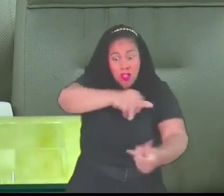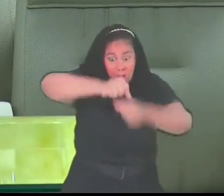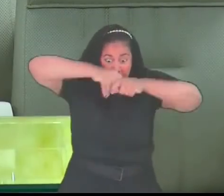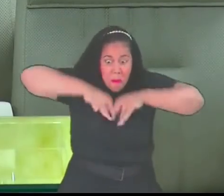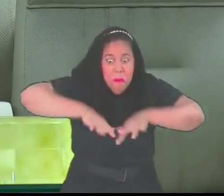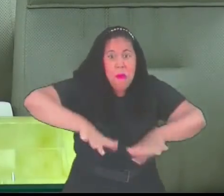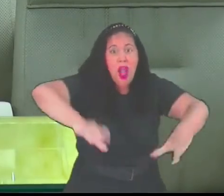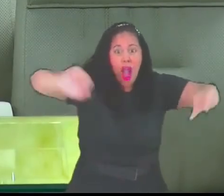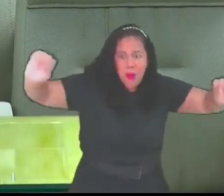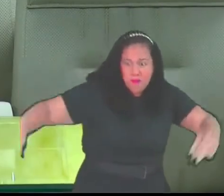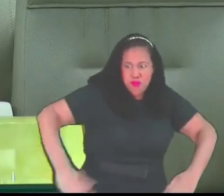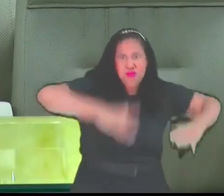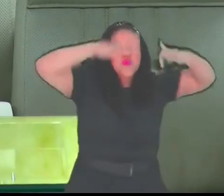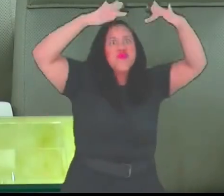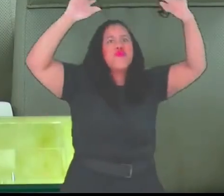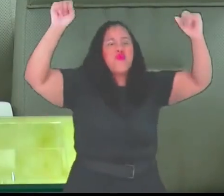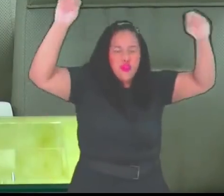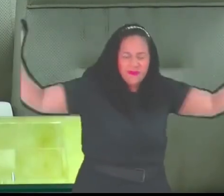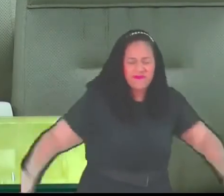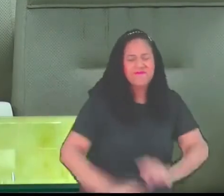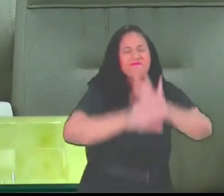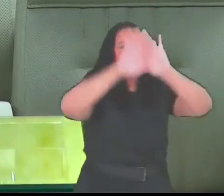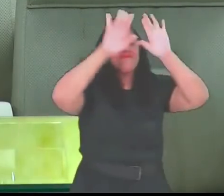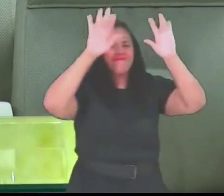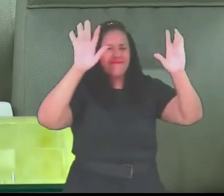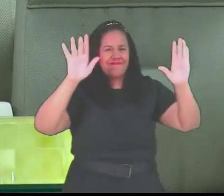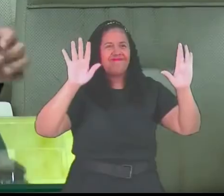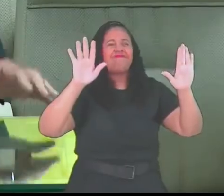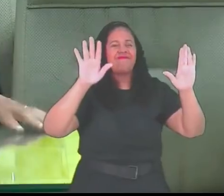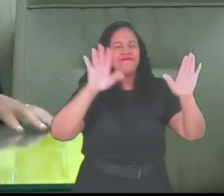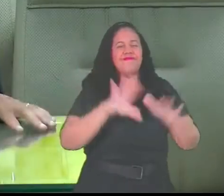está cheia da sua glória.